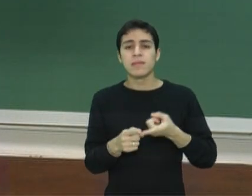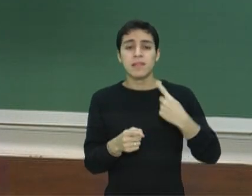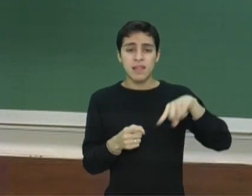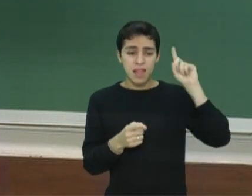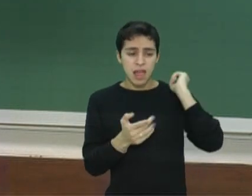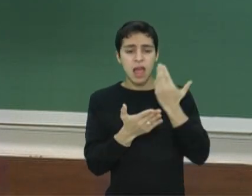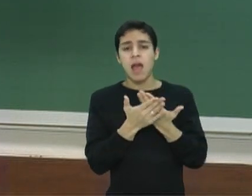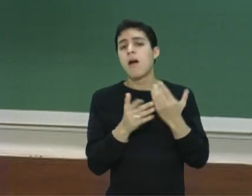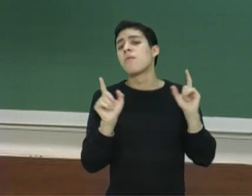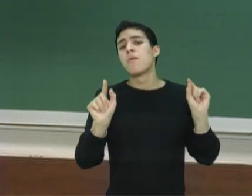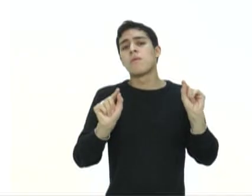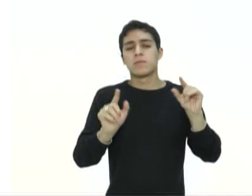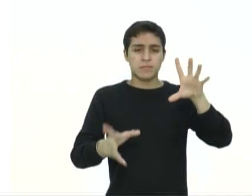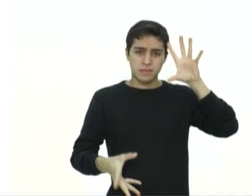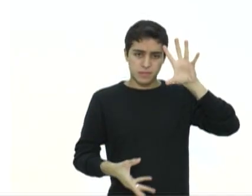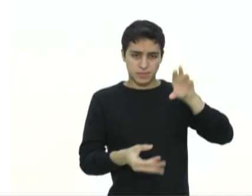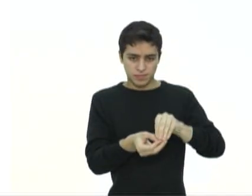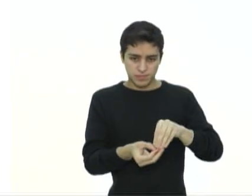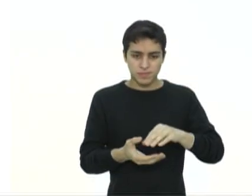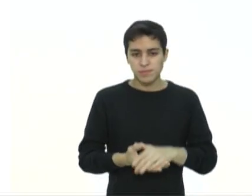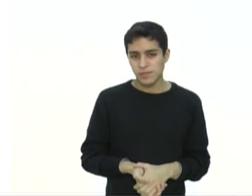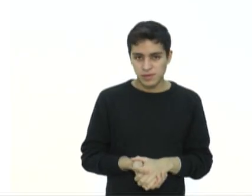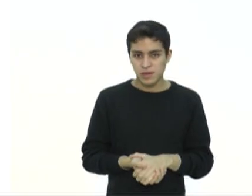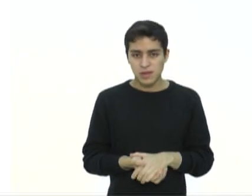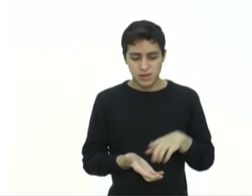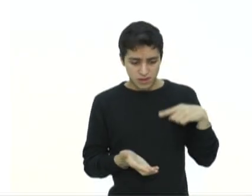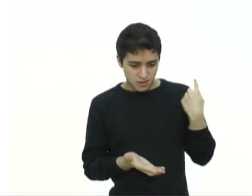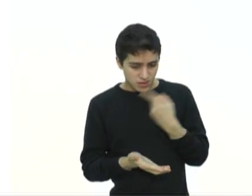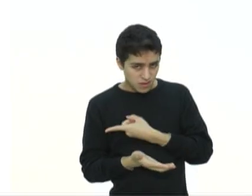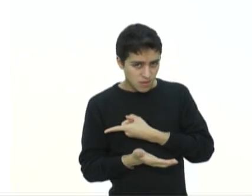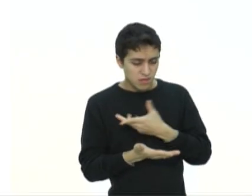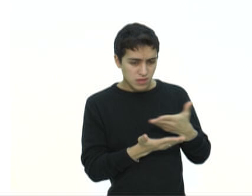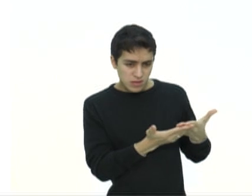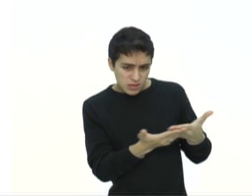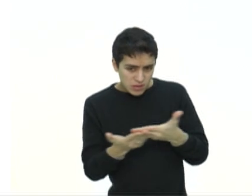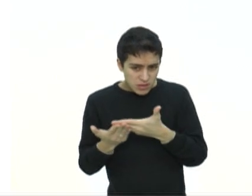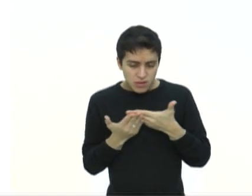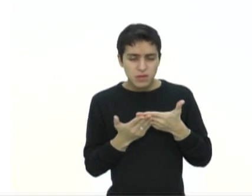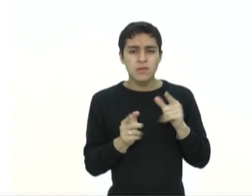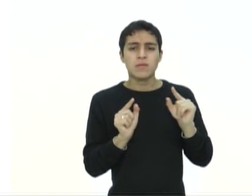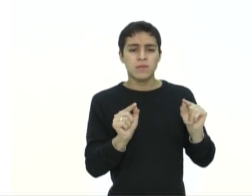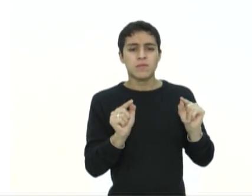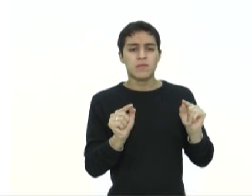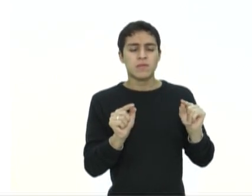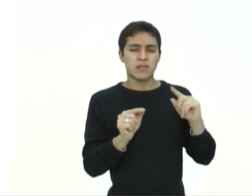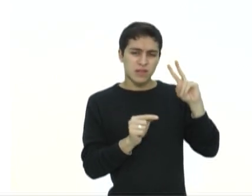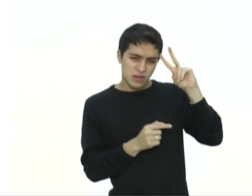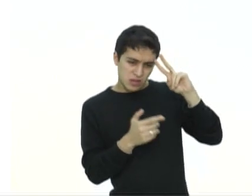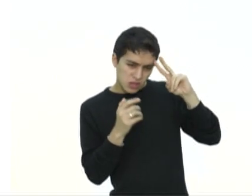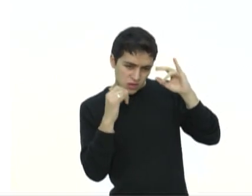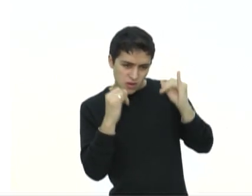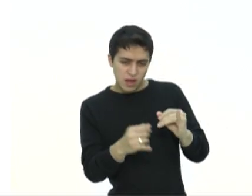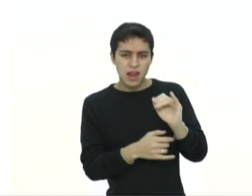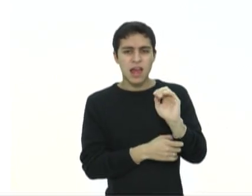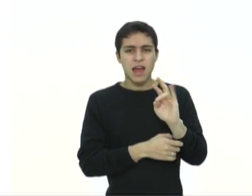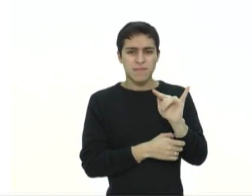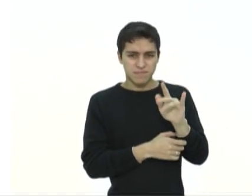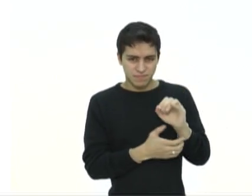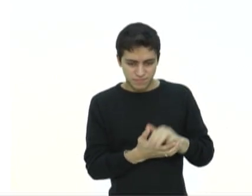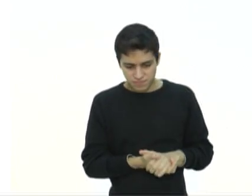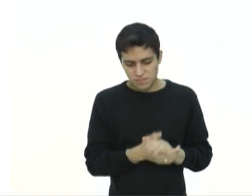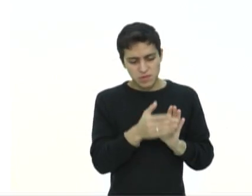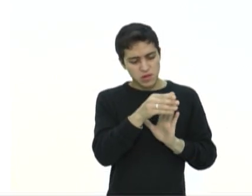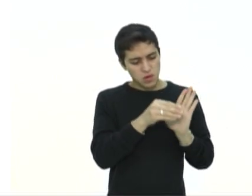aula passada, lemos o cuento al abrigo, se acuerdan? Os conteúdos, então,